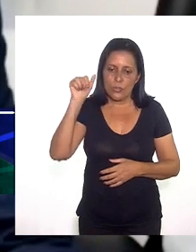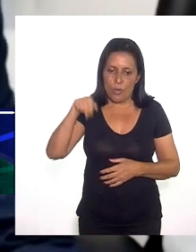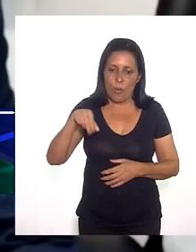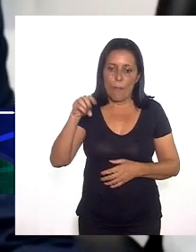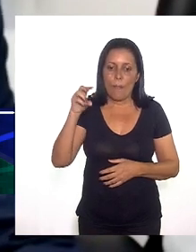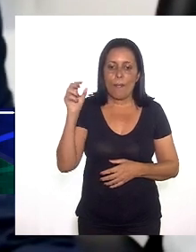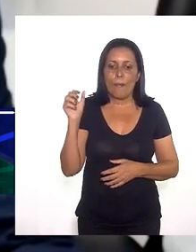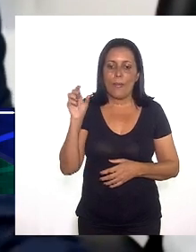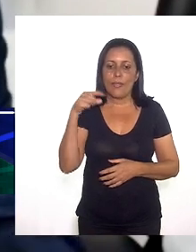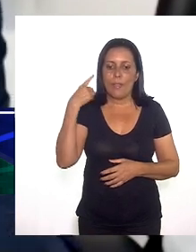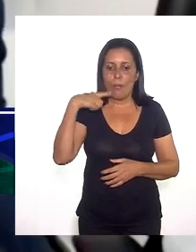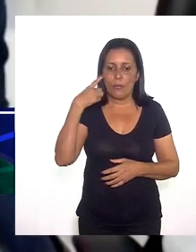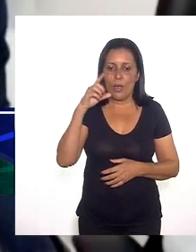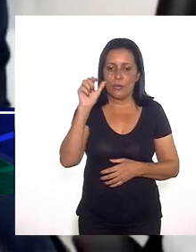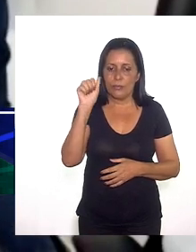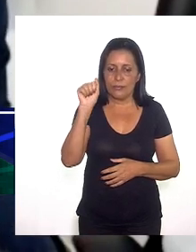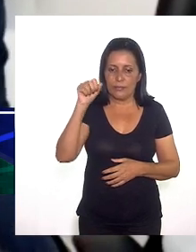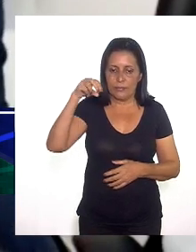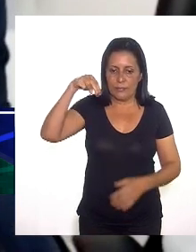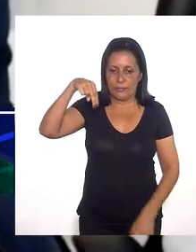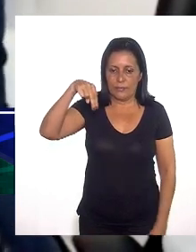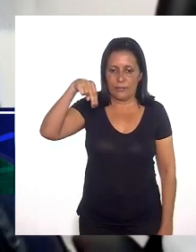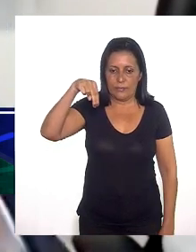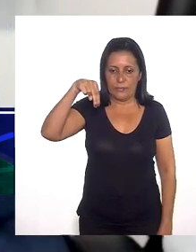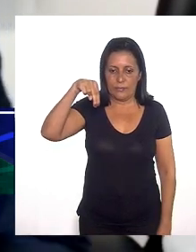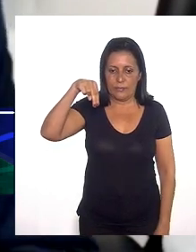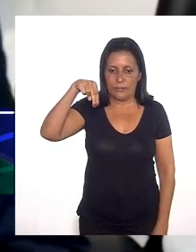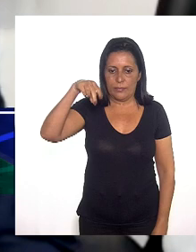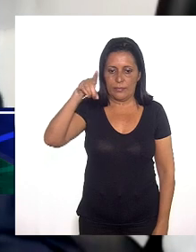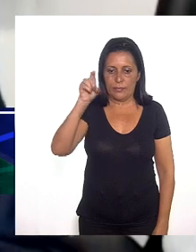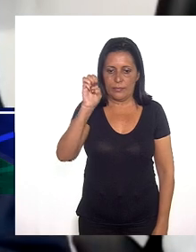Deputado Anderson Moraes.